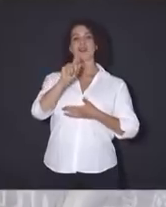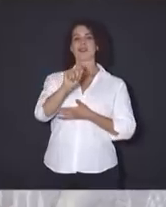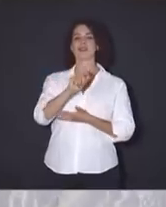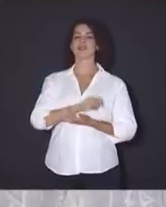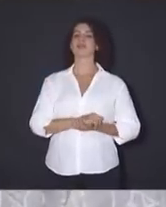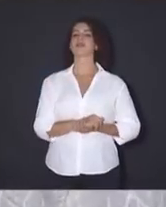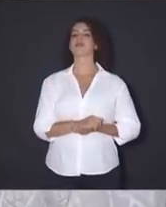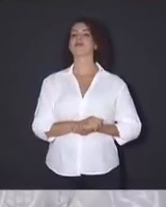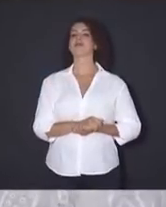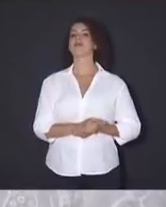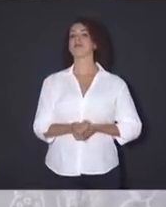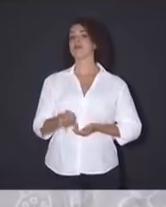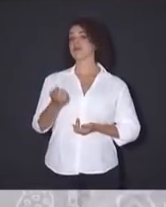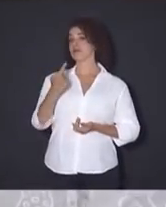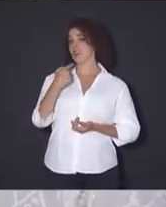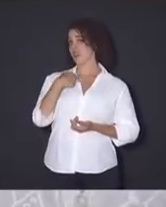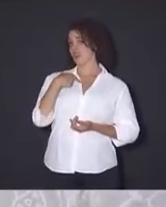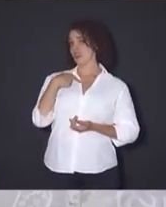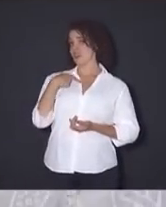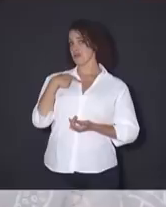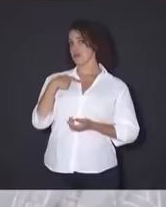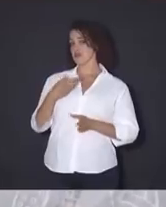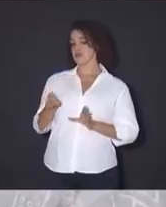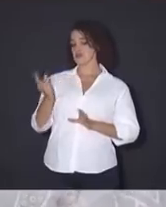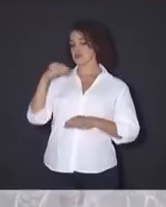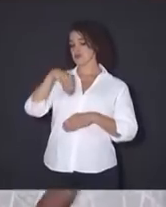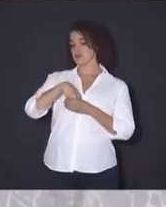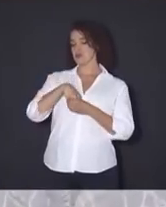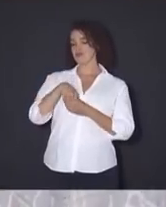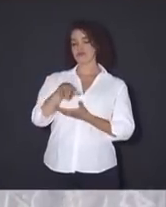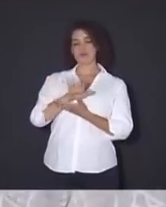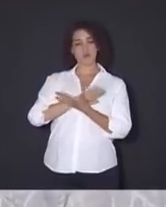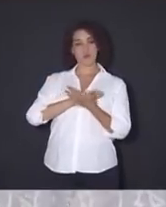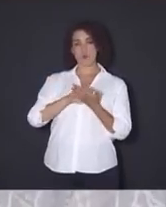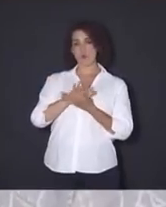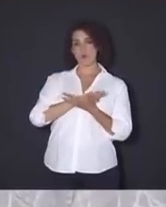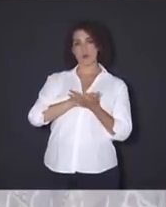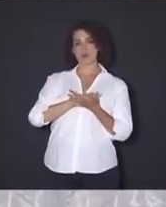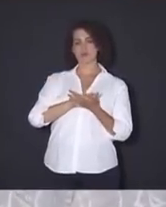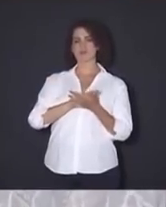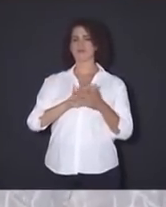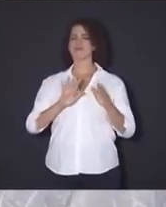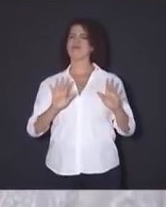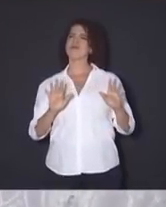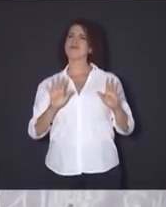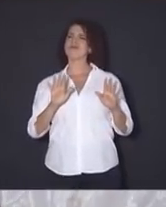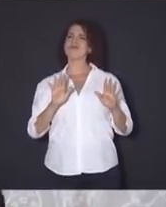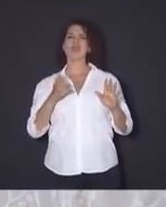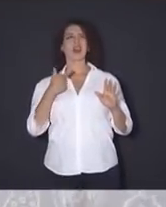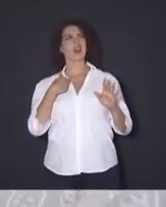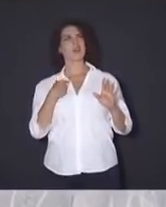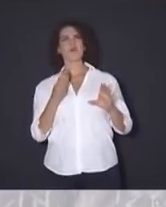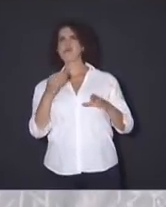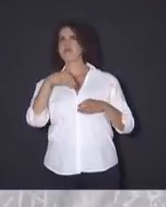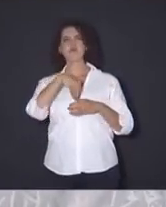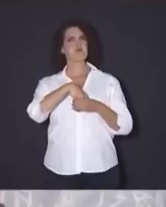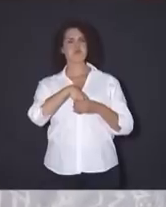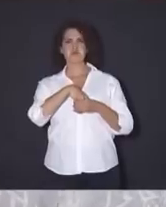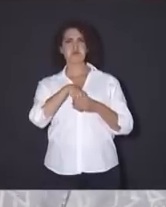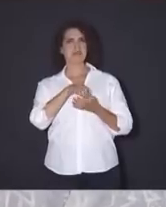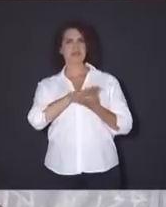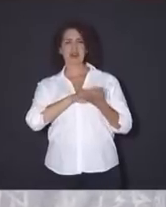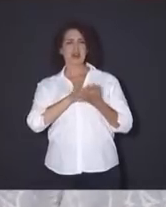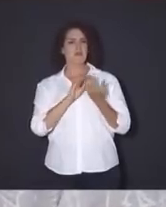eu não entro em nada né eu fiquei pensando que significa eu não entrar em nada